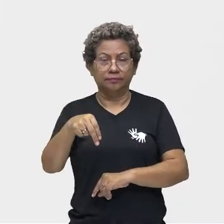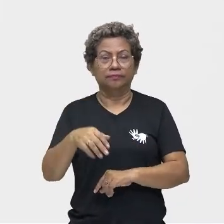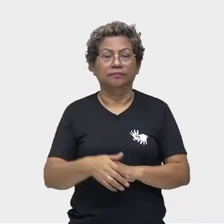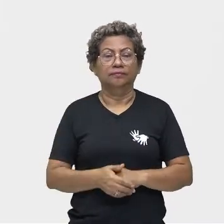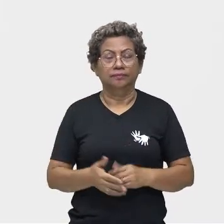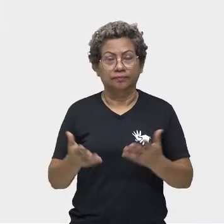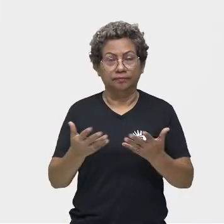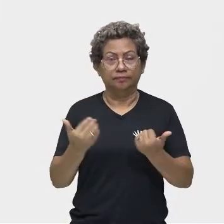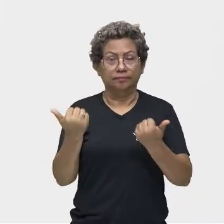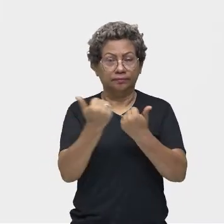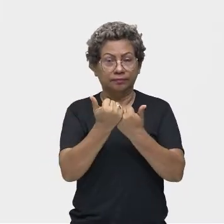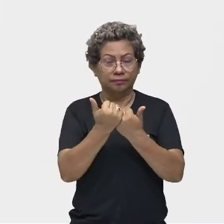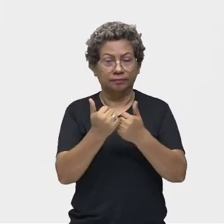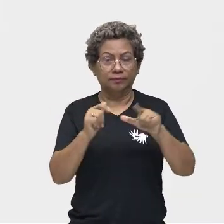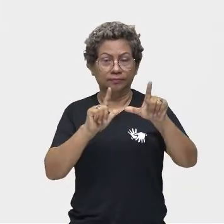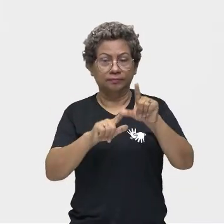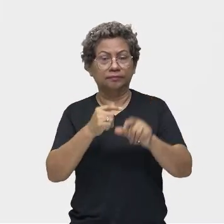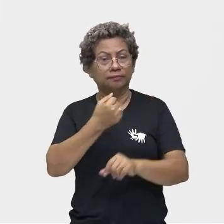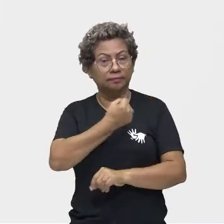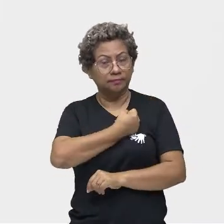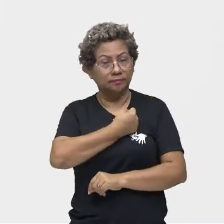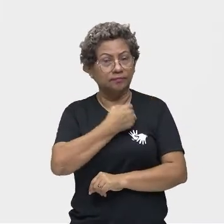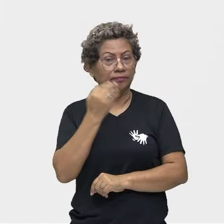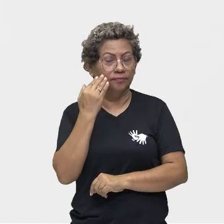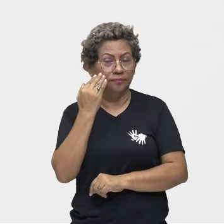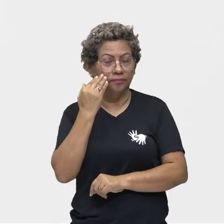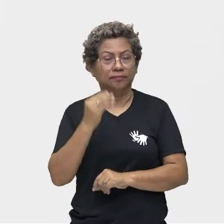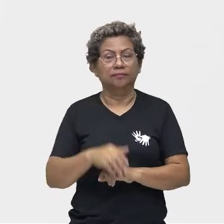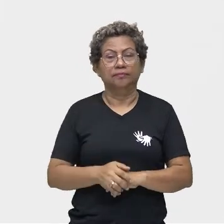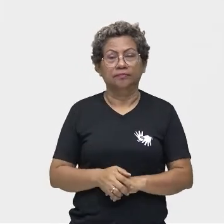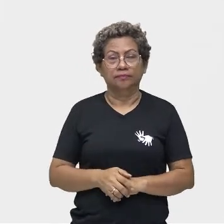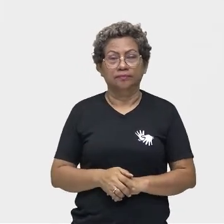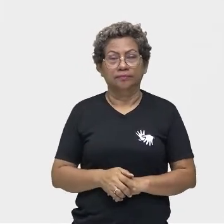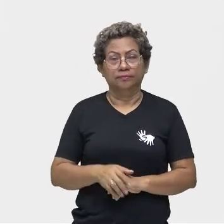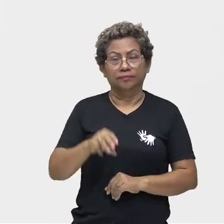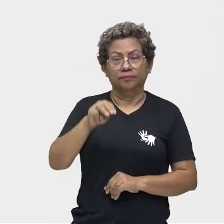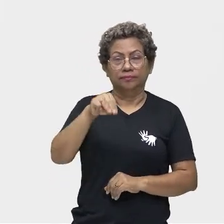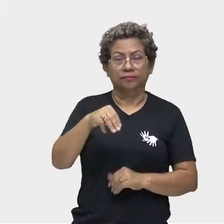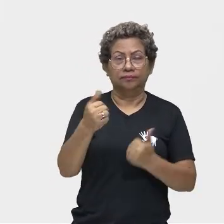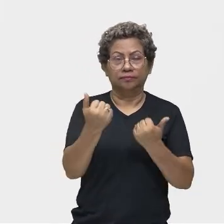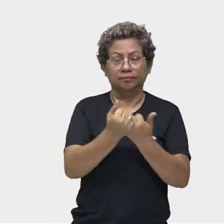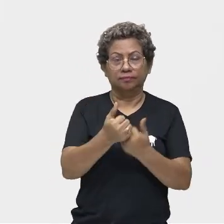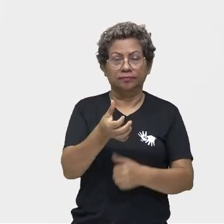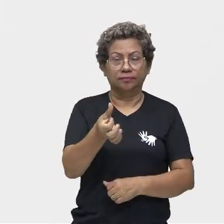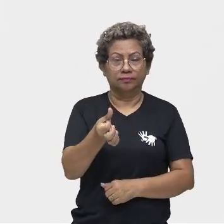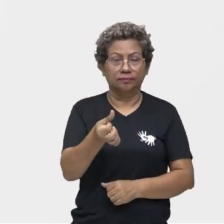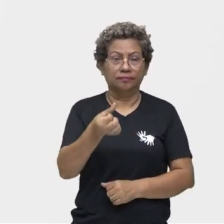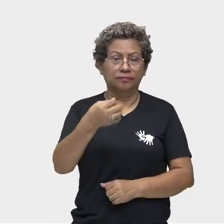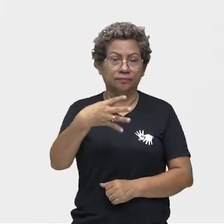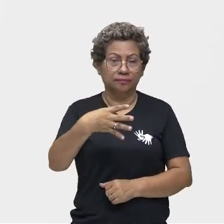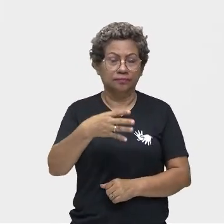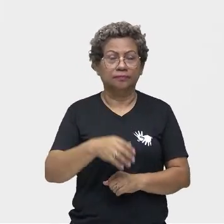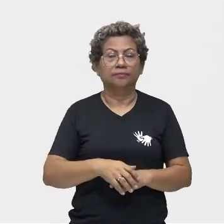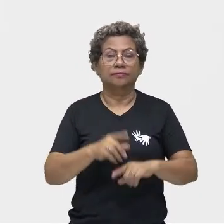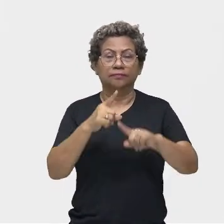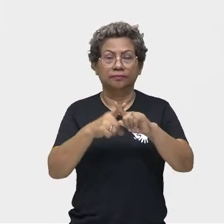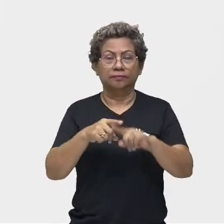ao quadrado vai ser igual a 64, que é o valor de uma projeção